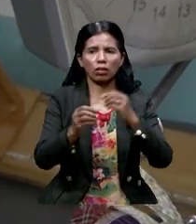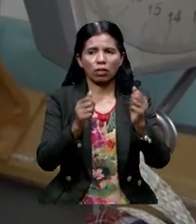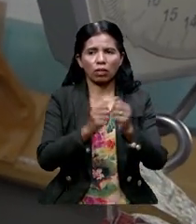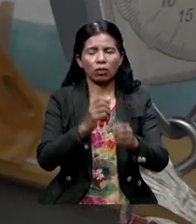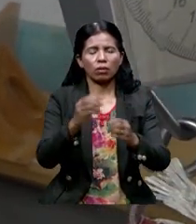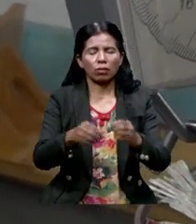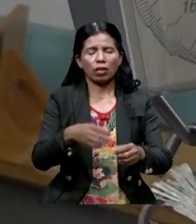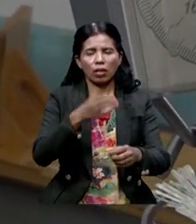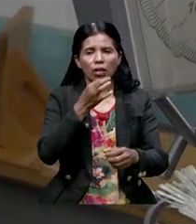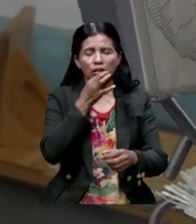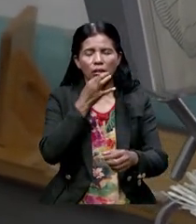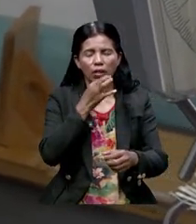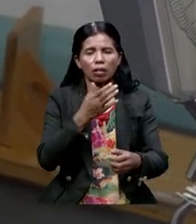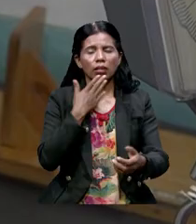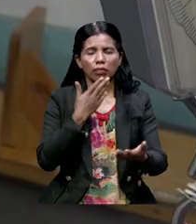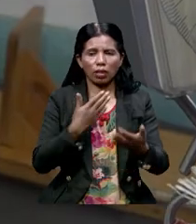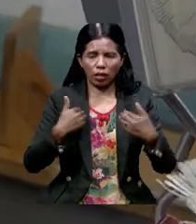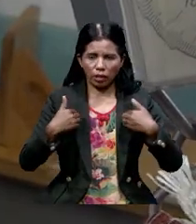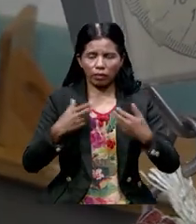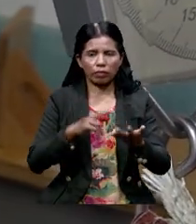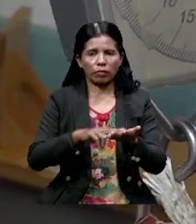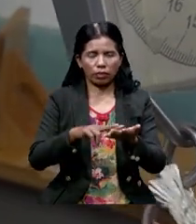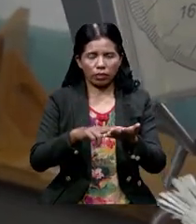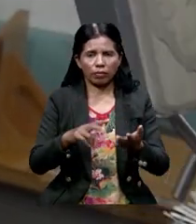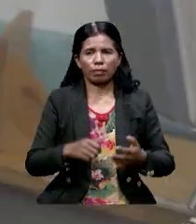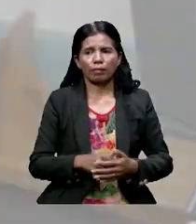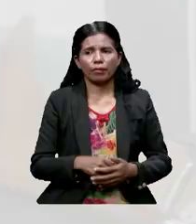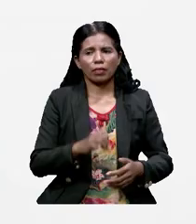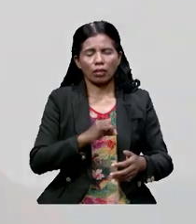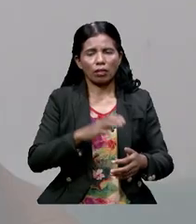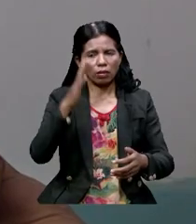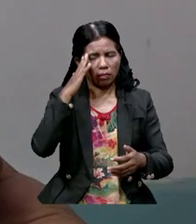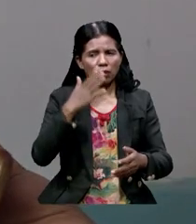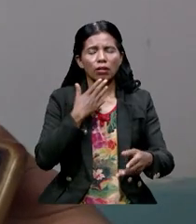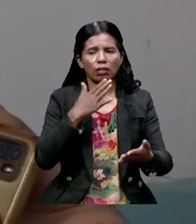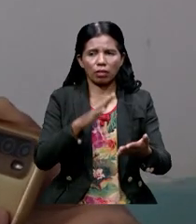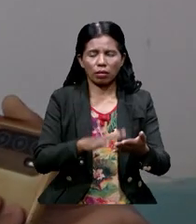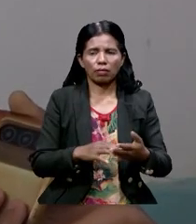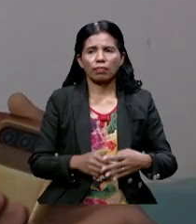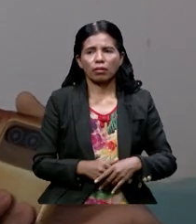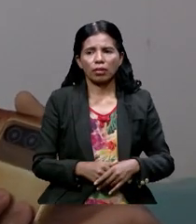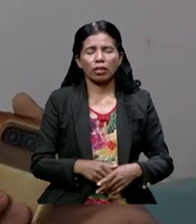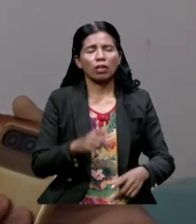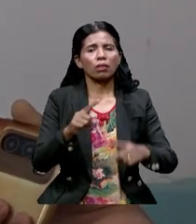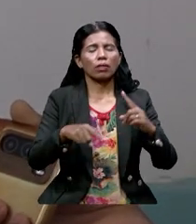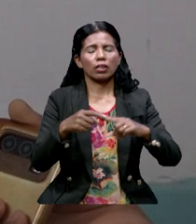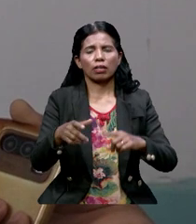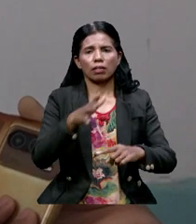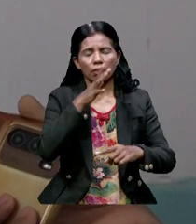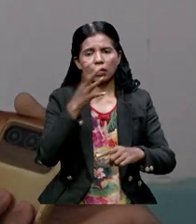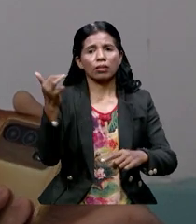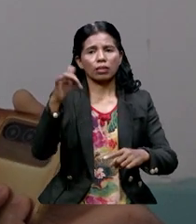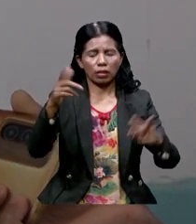ba consumo ha nebe nutritivo. Haben impacto se nemaka Bainhira inan sira mai ho